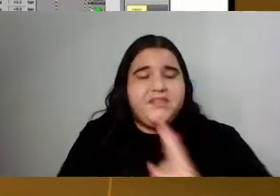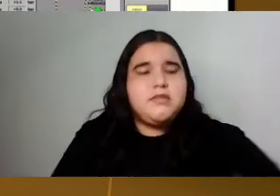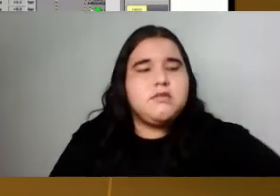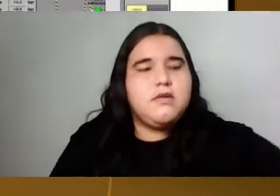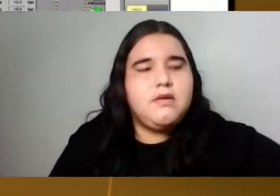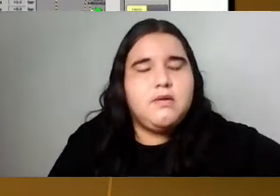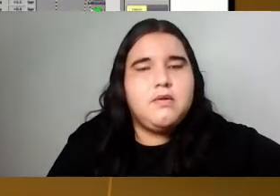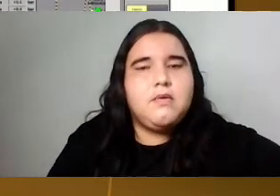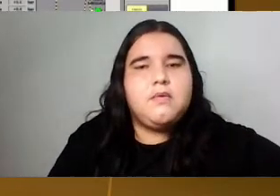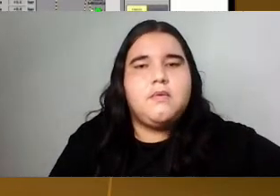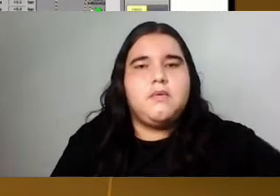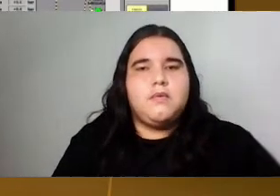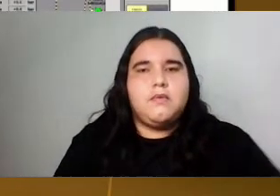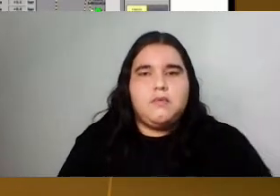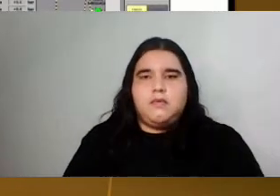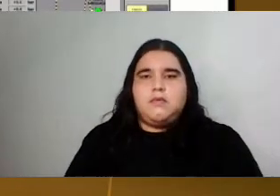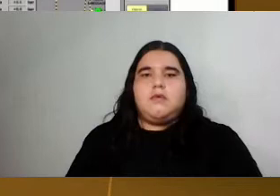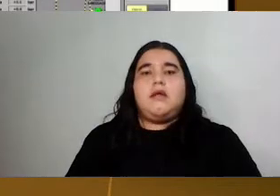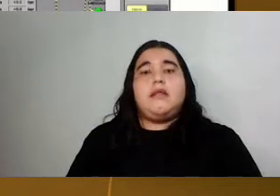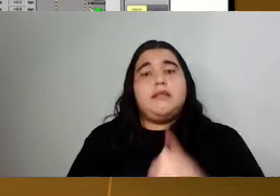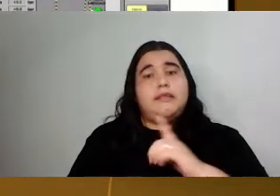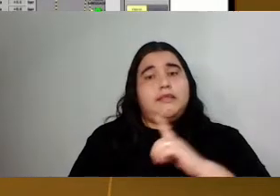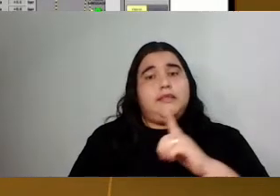uma foto que eu acho que ela ilustra bem